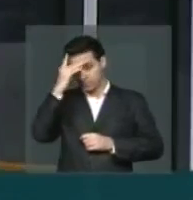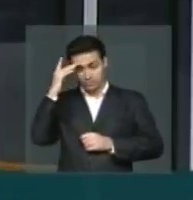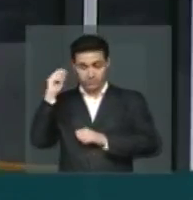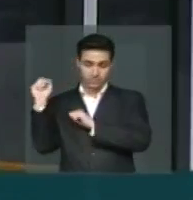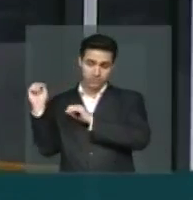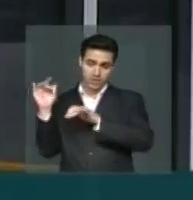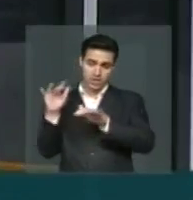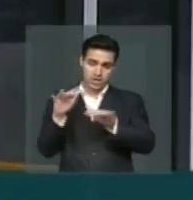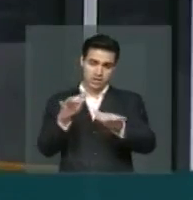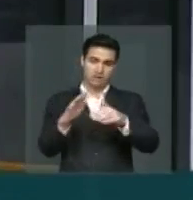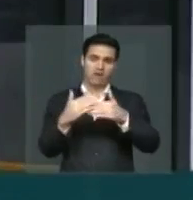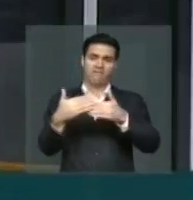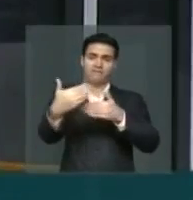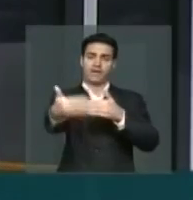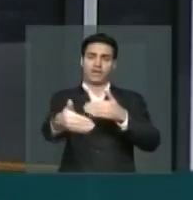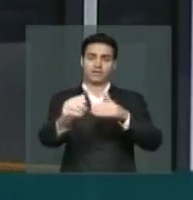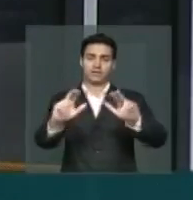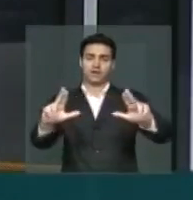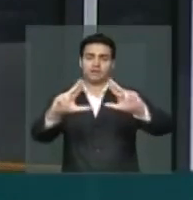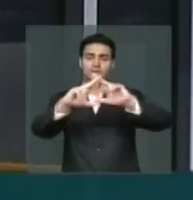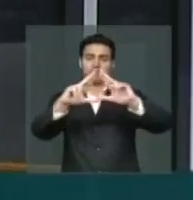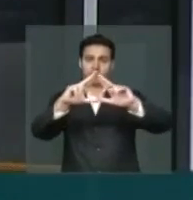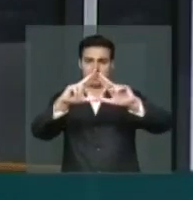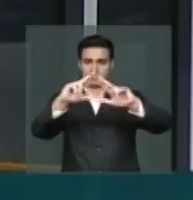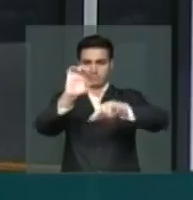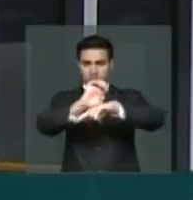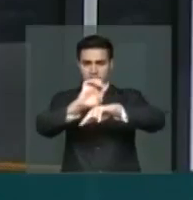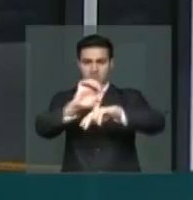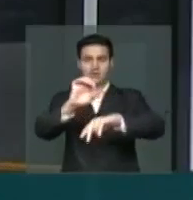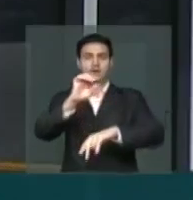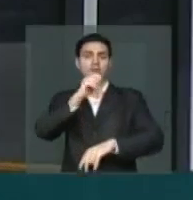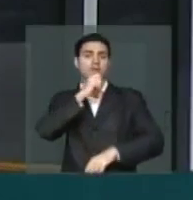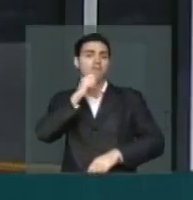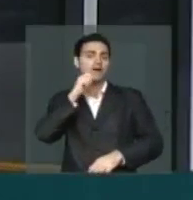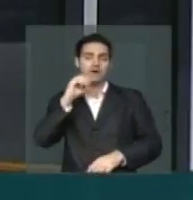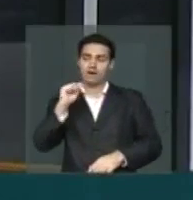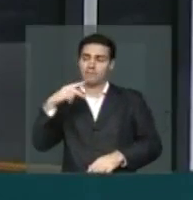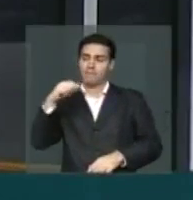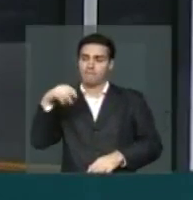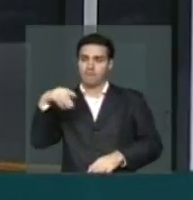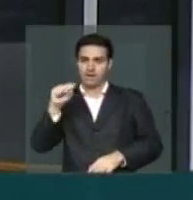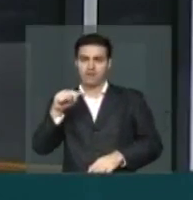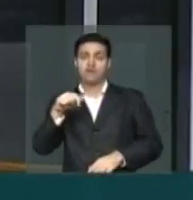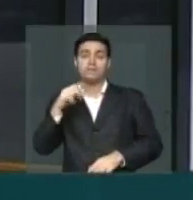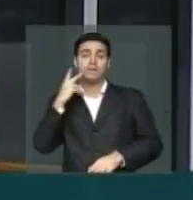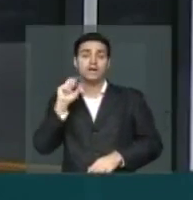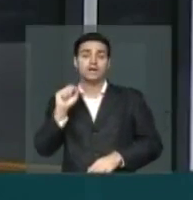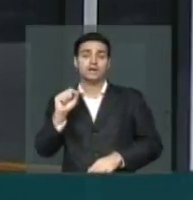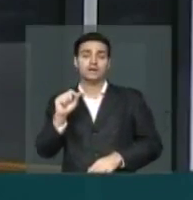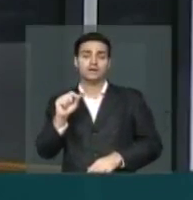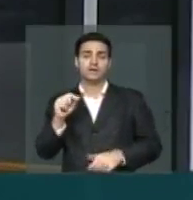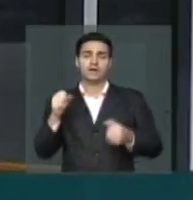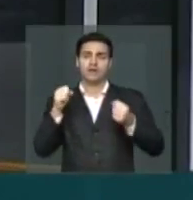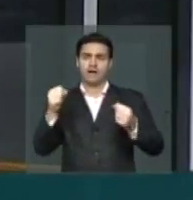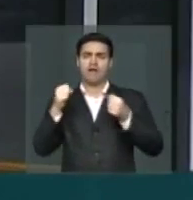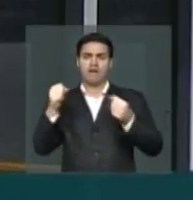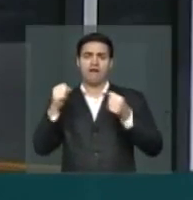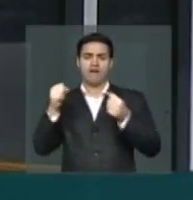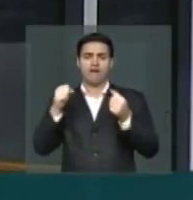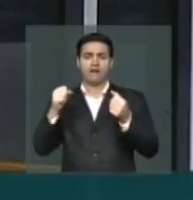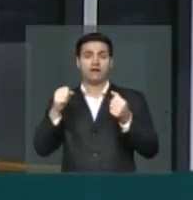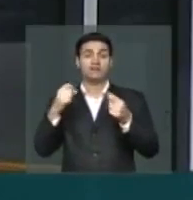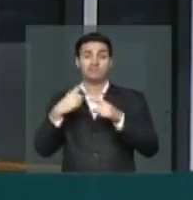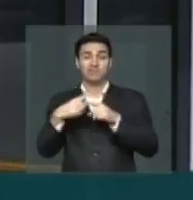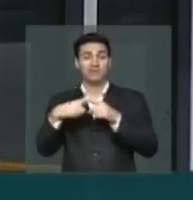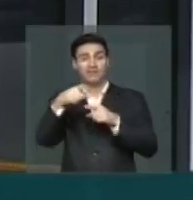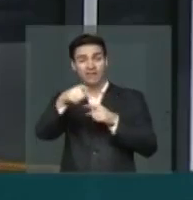em frente à Assembleia Estadual do Amapá para protestar contra a farra com